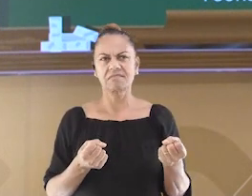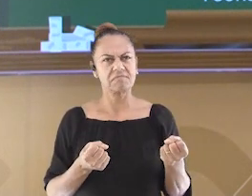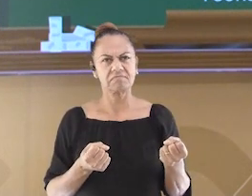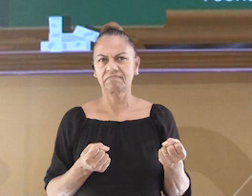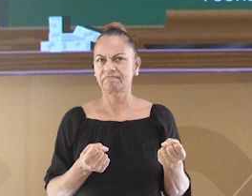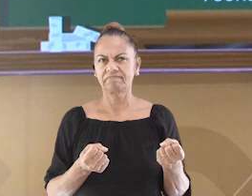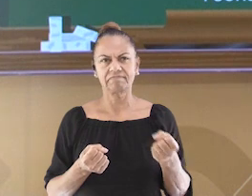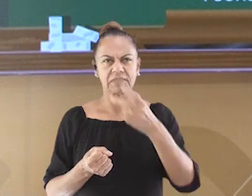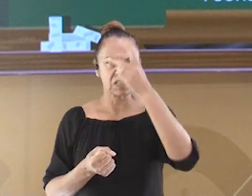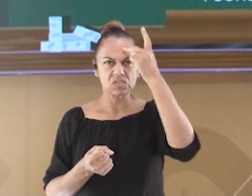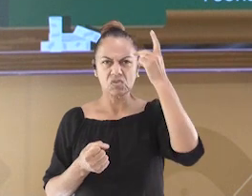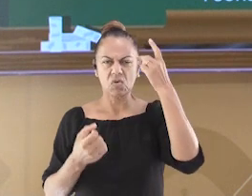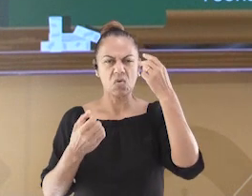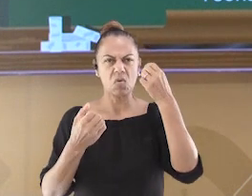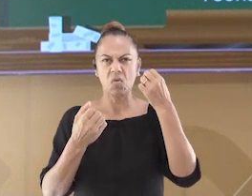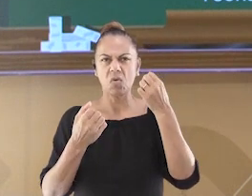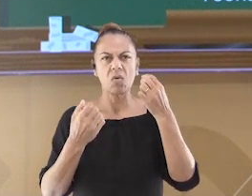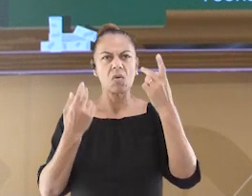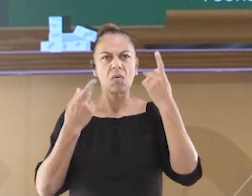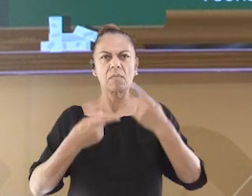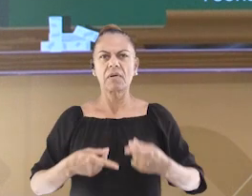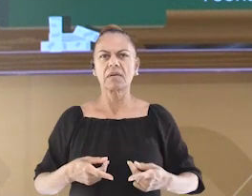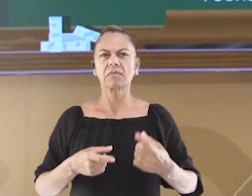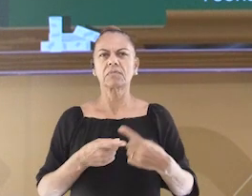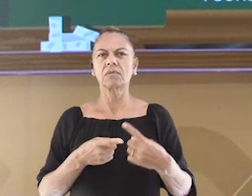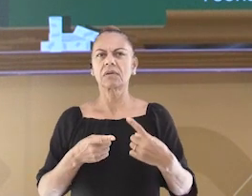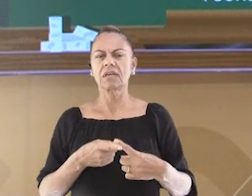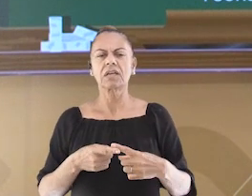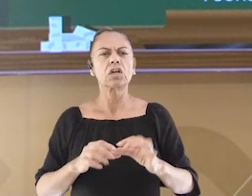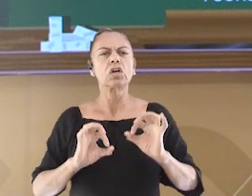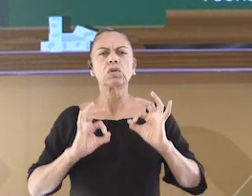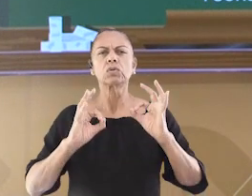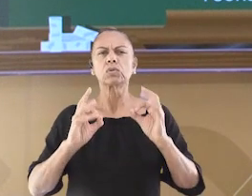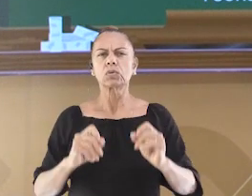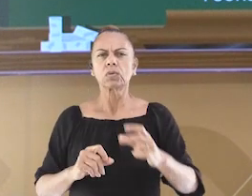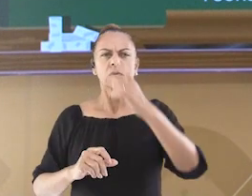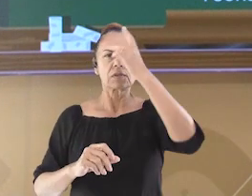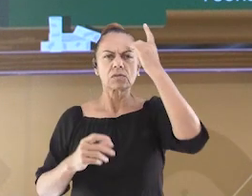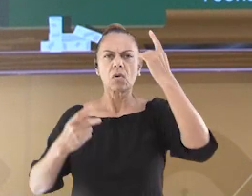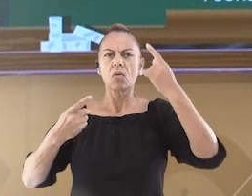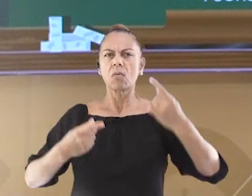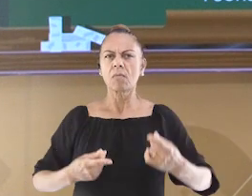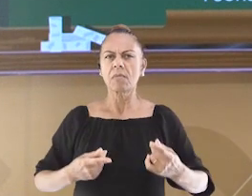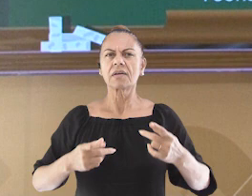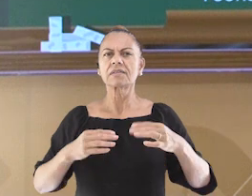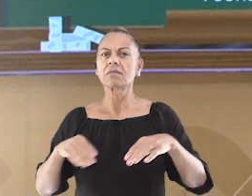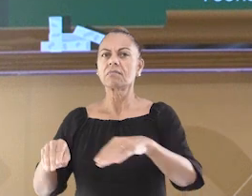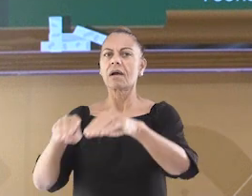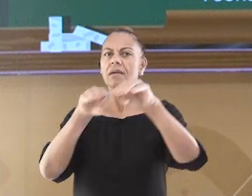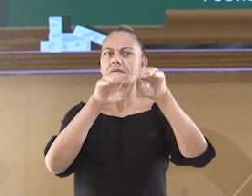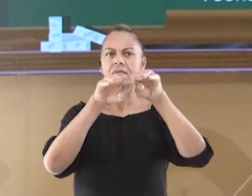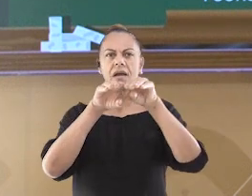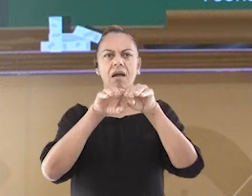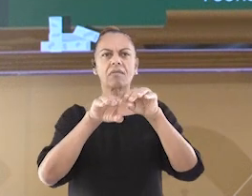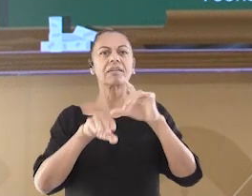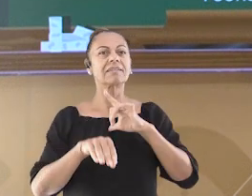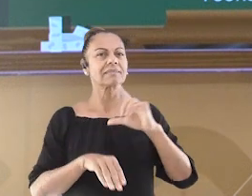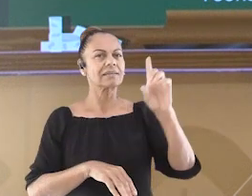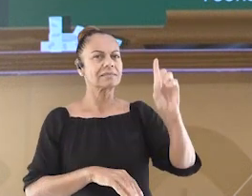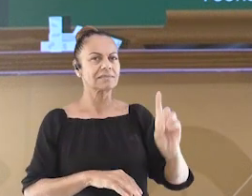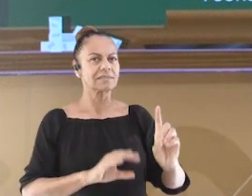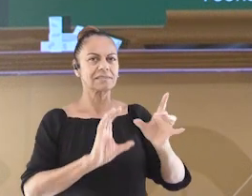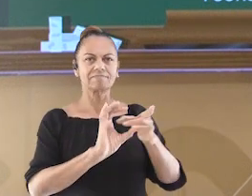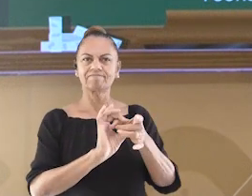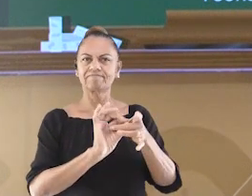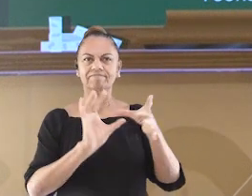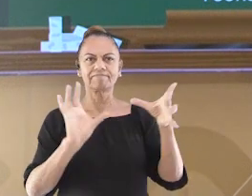prática, afirmando que ela era inaceitável para todos os seres humanos. São iguais e têm o